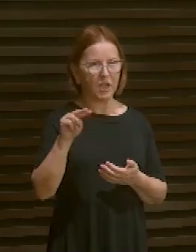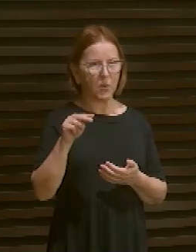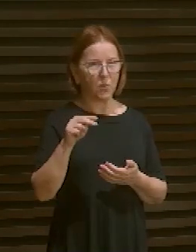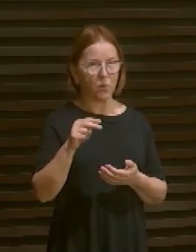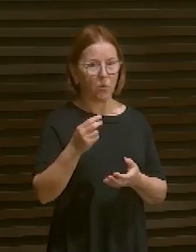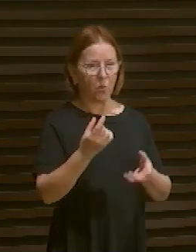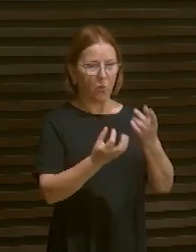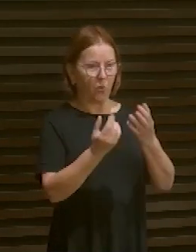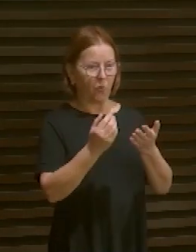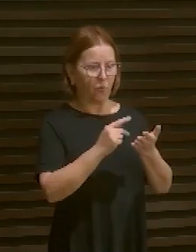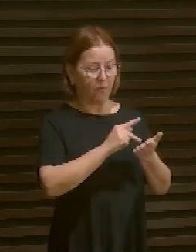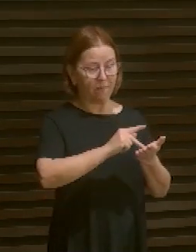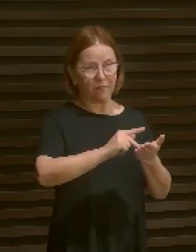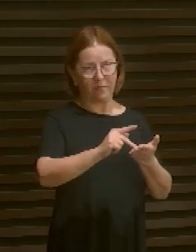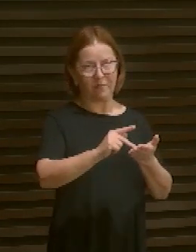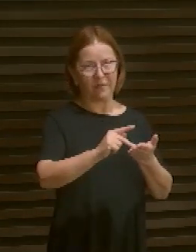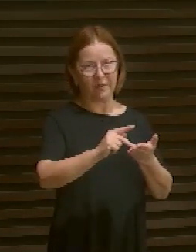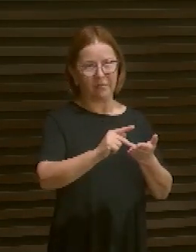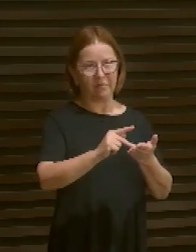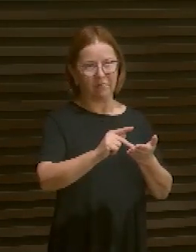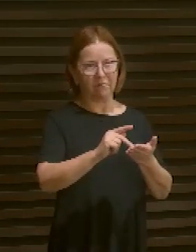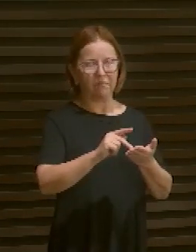purificador ou consumidor.